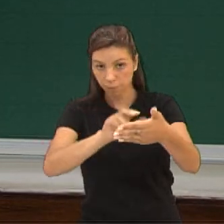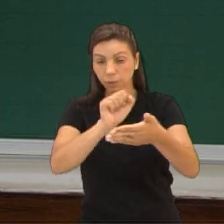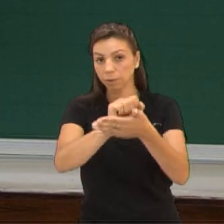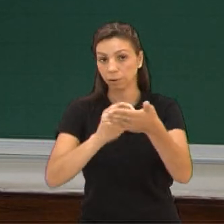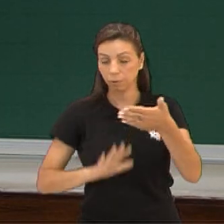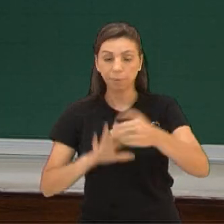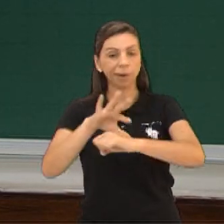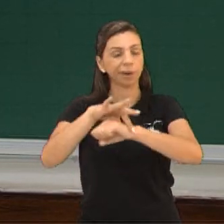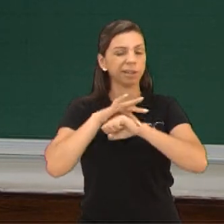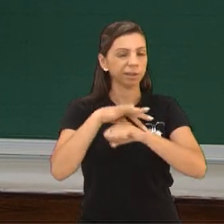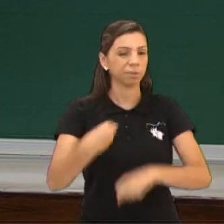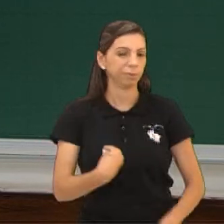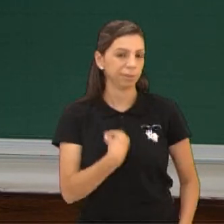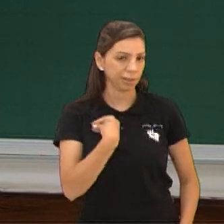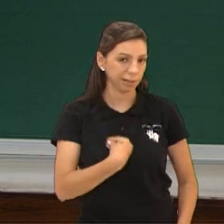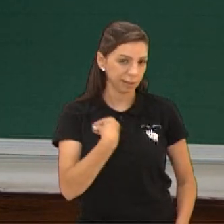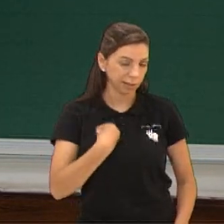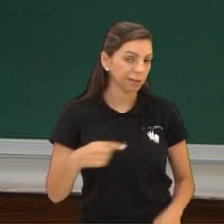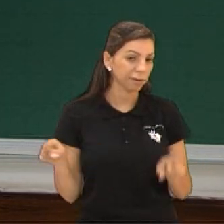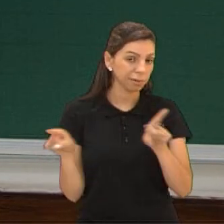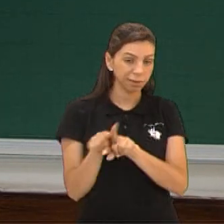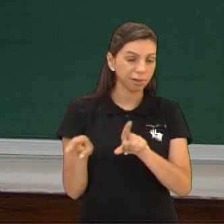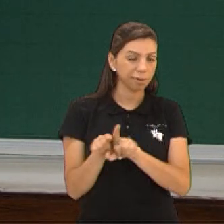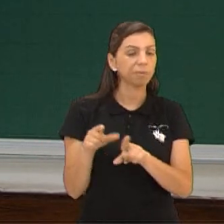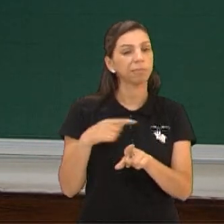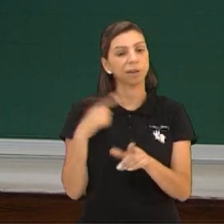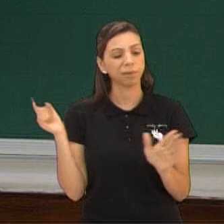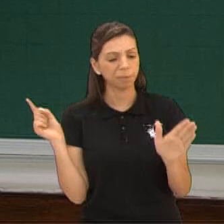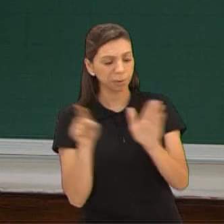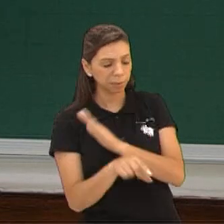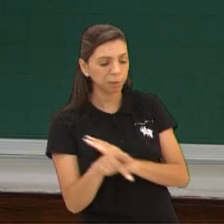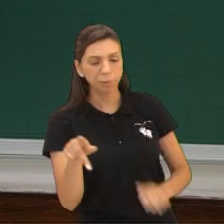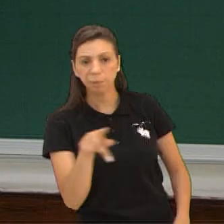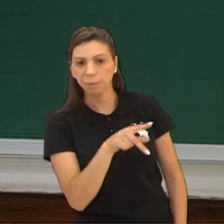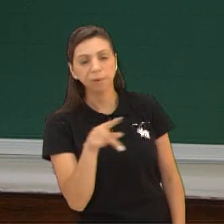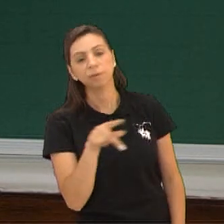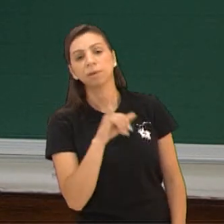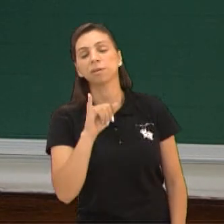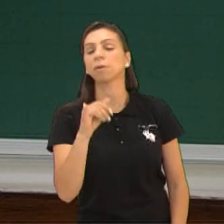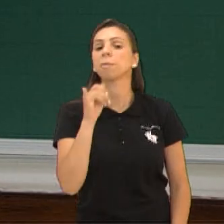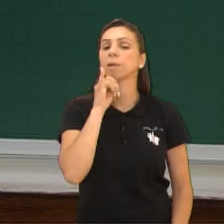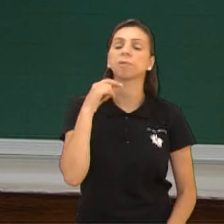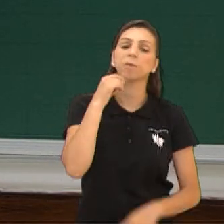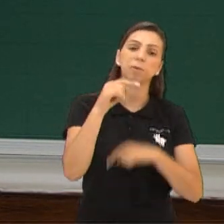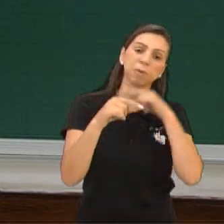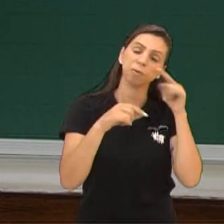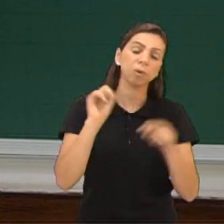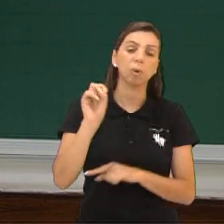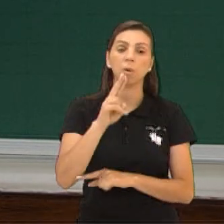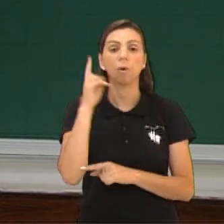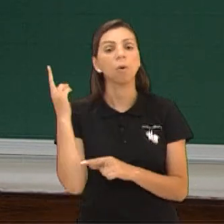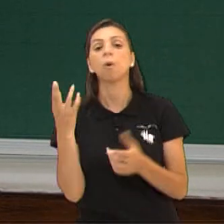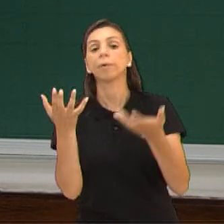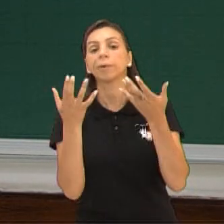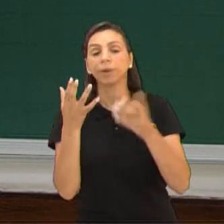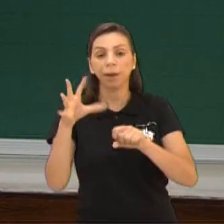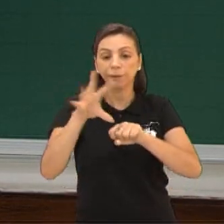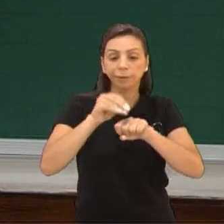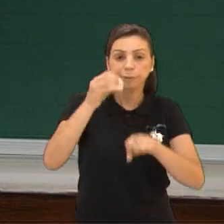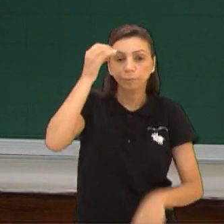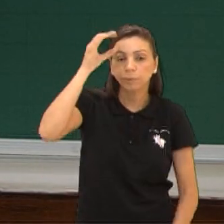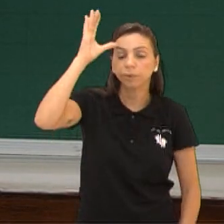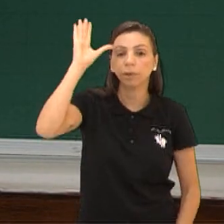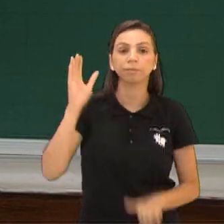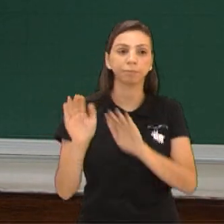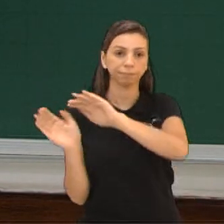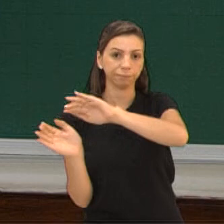para você garantir a sua presença. E também consulte seu professor se você tiver alguma dúvida ou se quiser aprofundar ainda mais esses